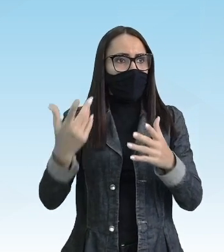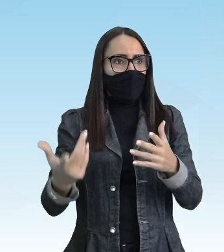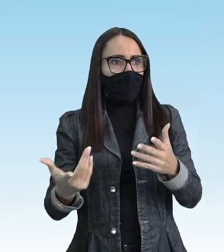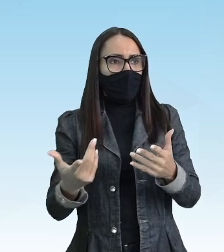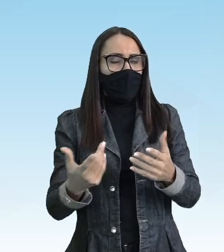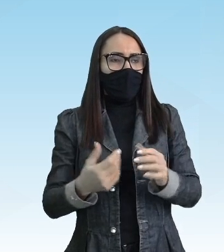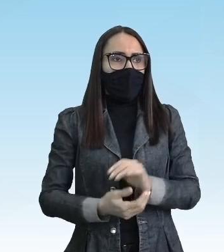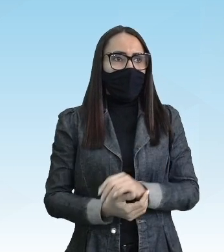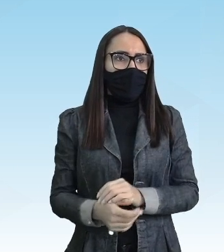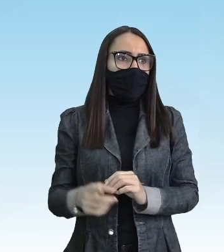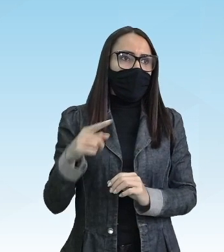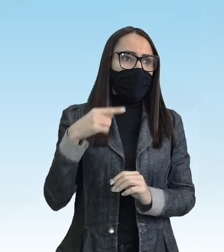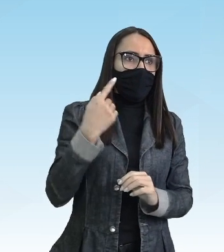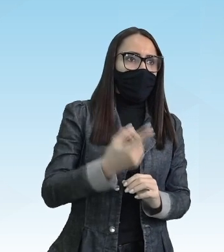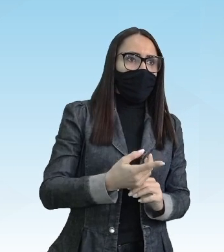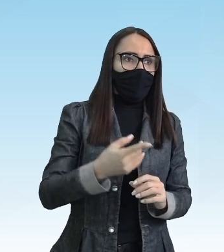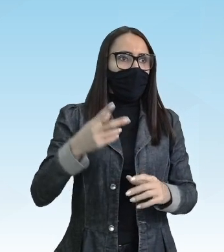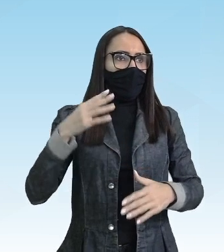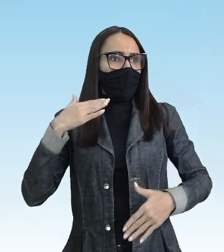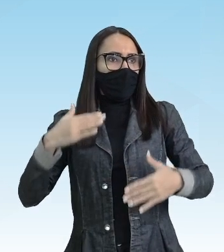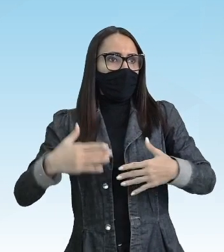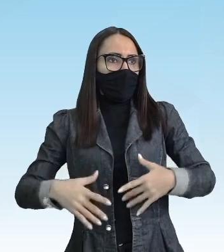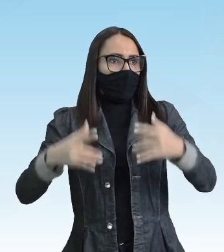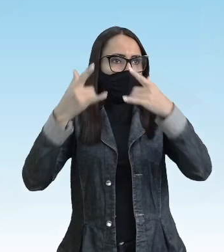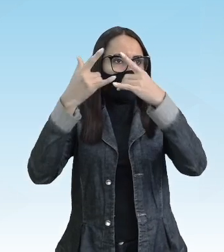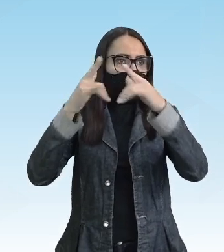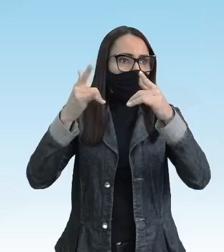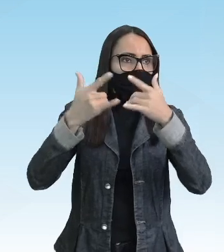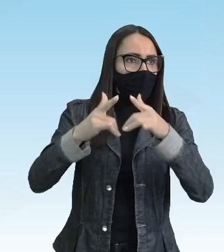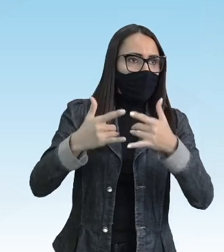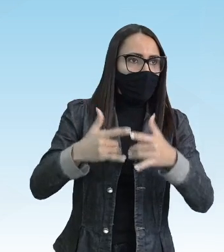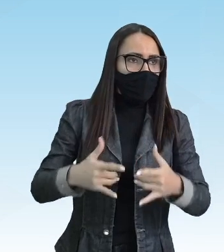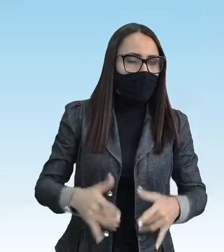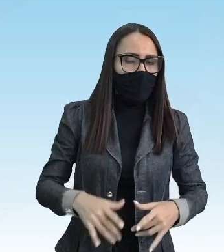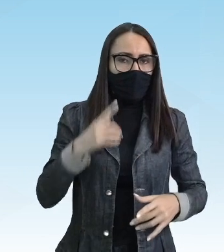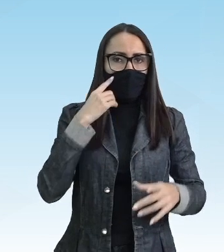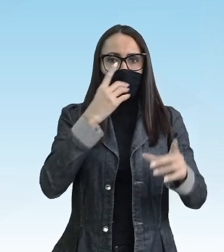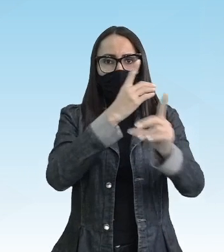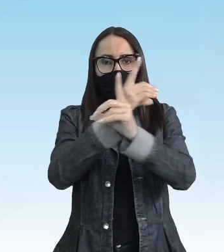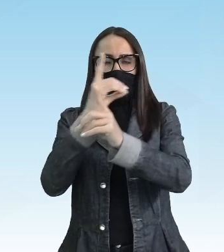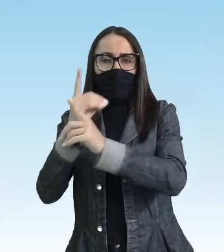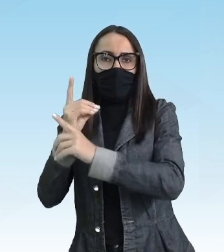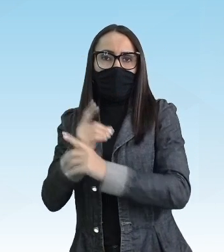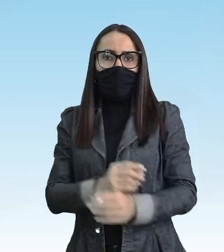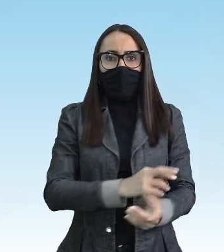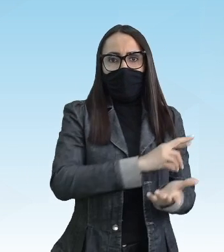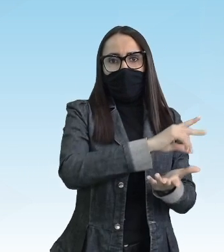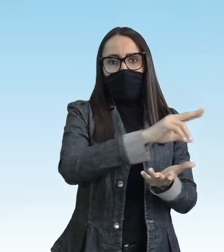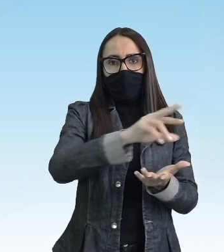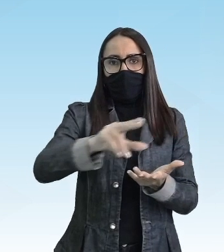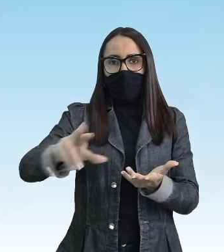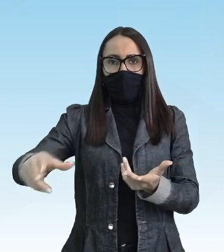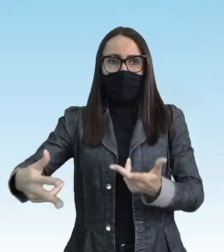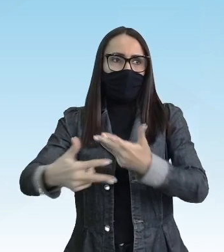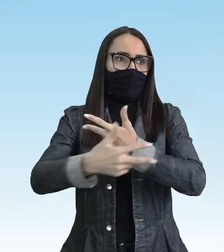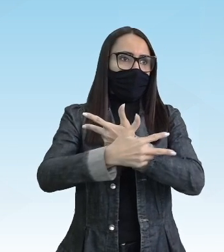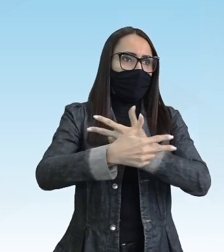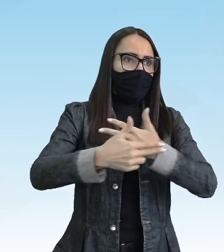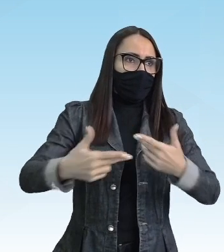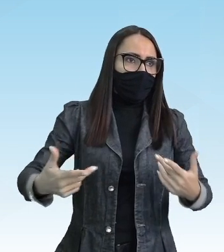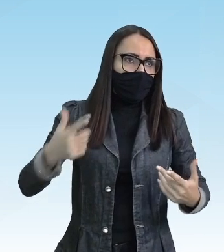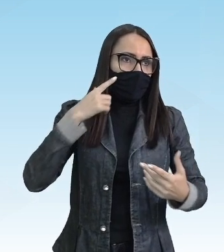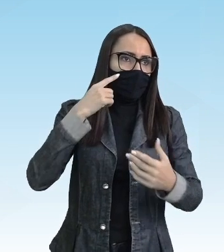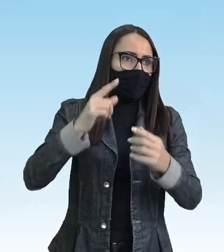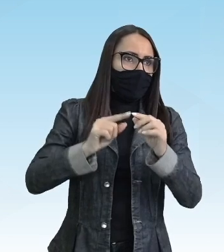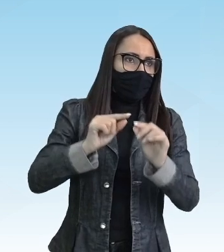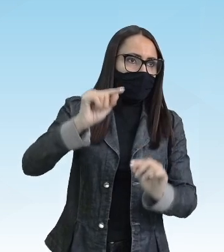No nosso esqueleto mesmo, encontramos ossos com diferentes formatos e também tamanhos.